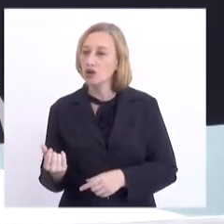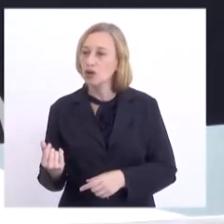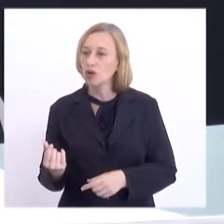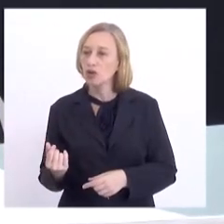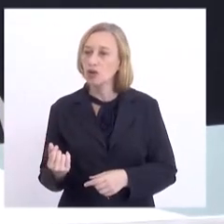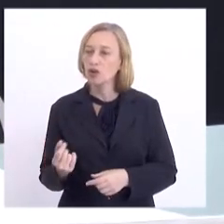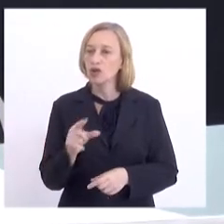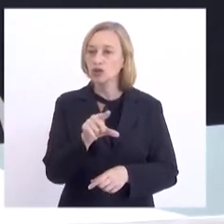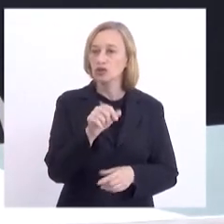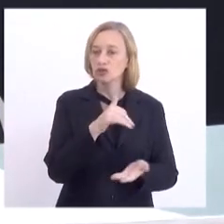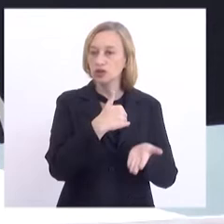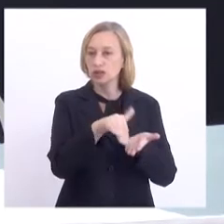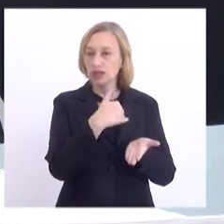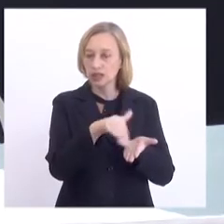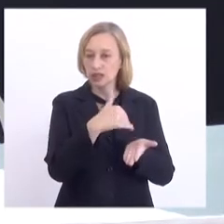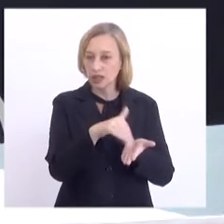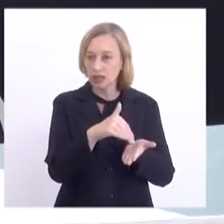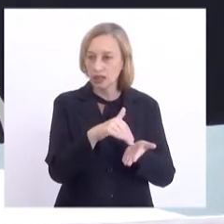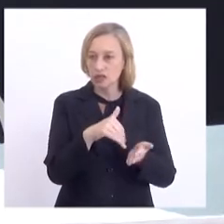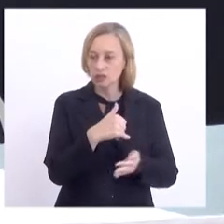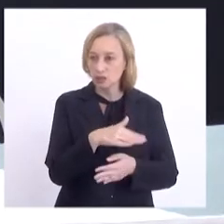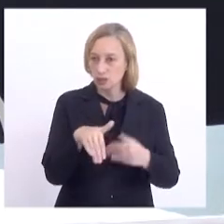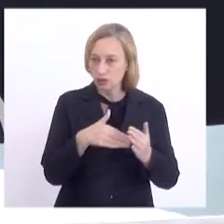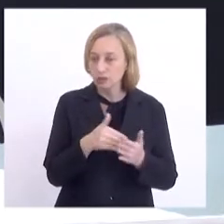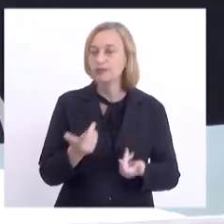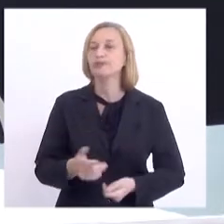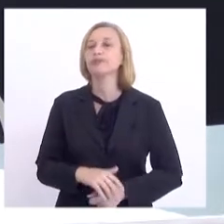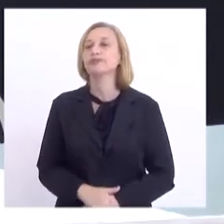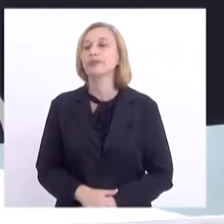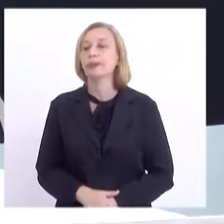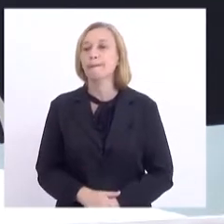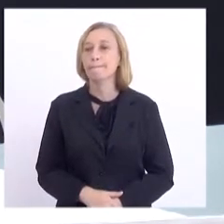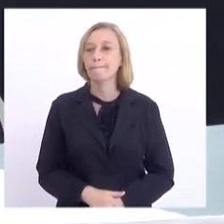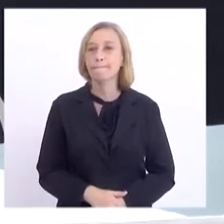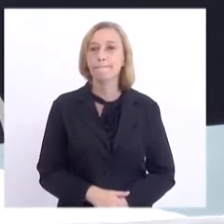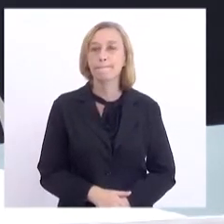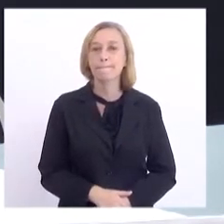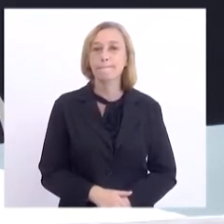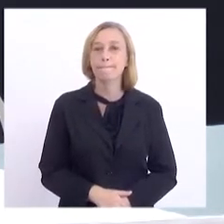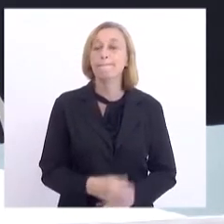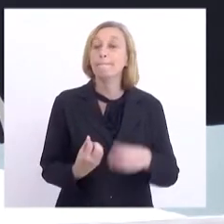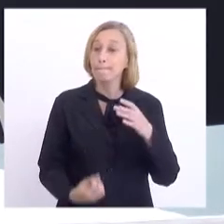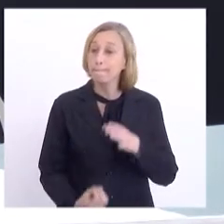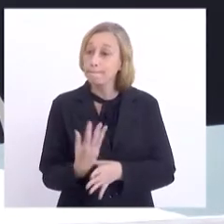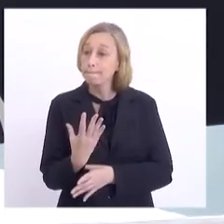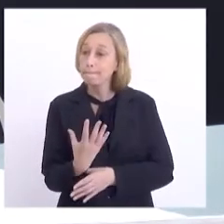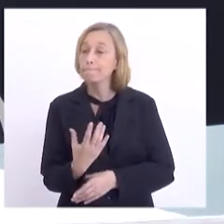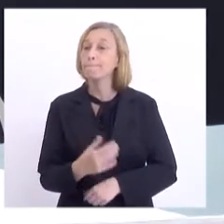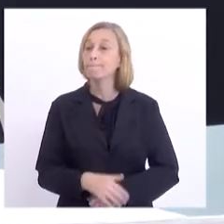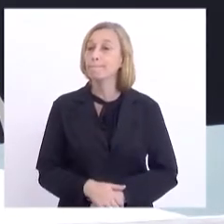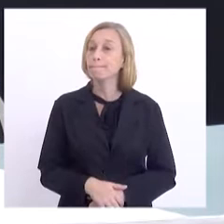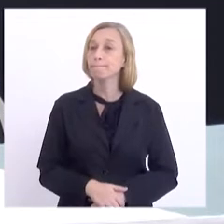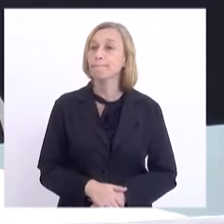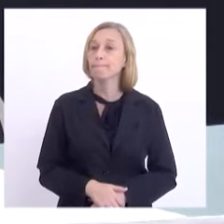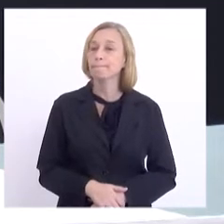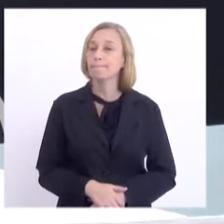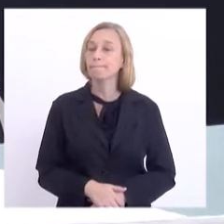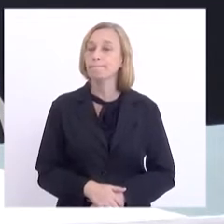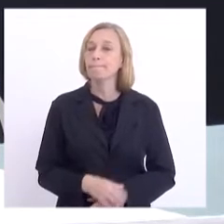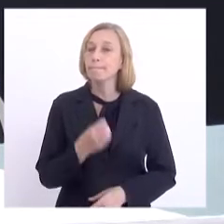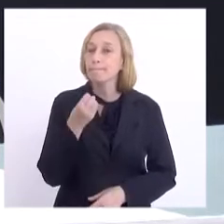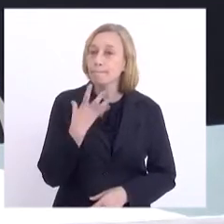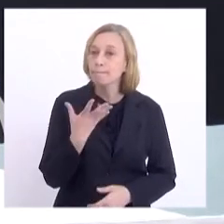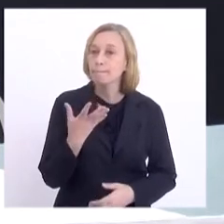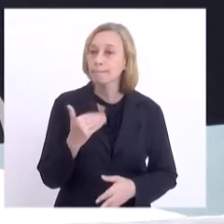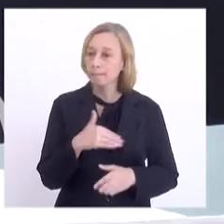executores pelas secretarias finalísticas E aí a gente reproduz isso de uma fórmula que seja amigável